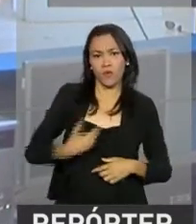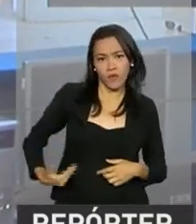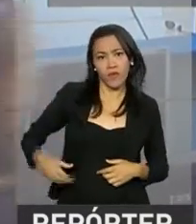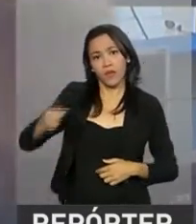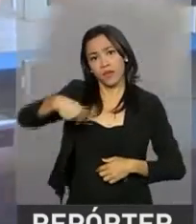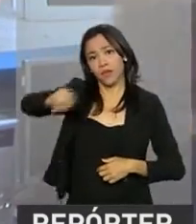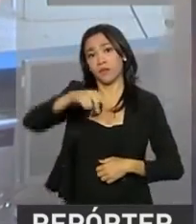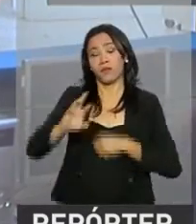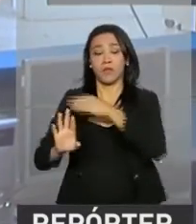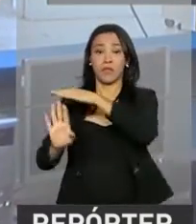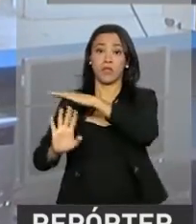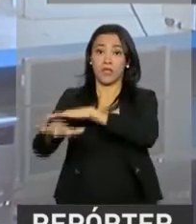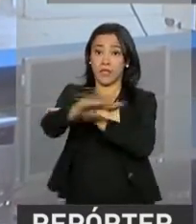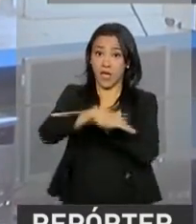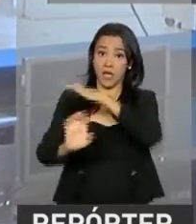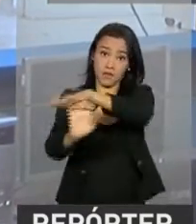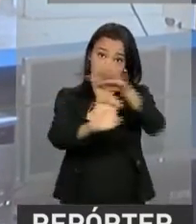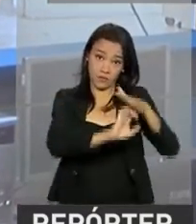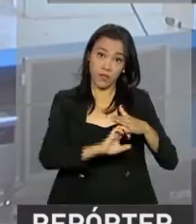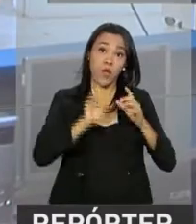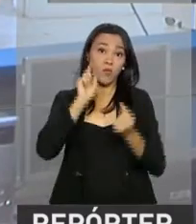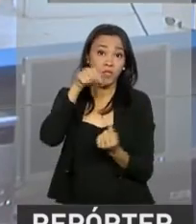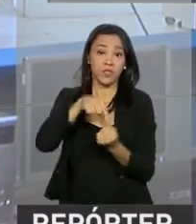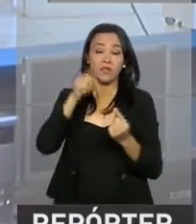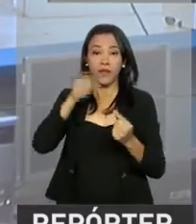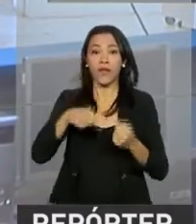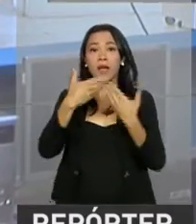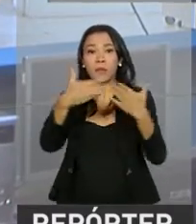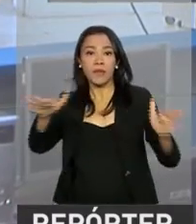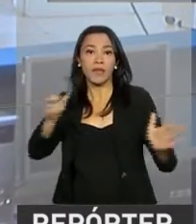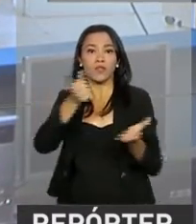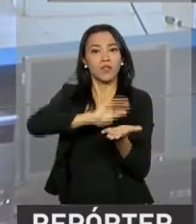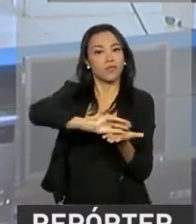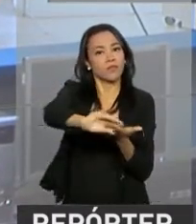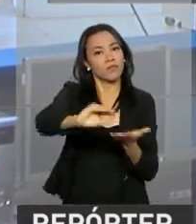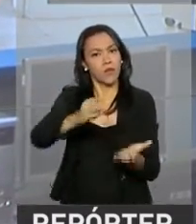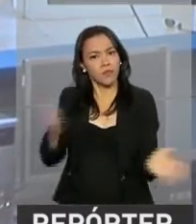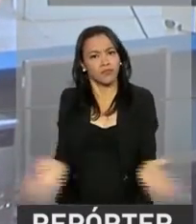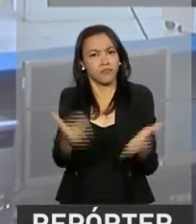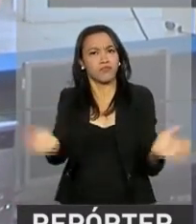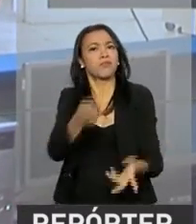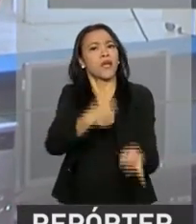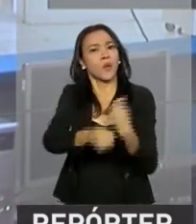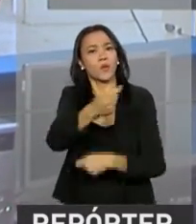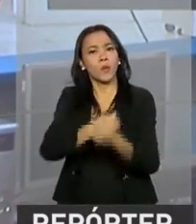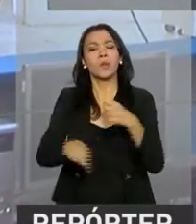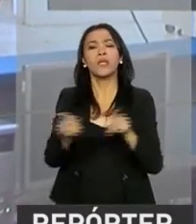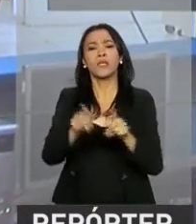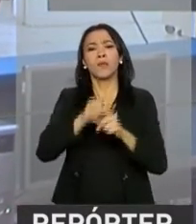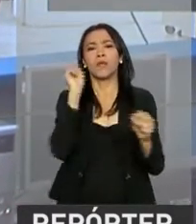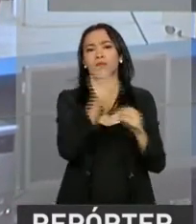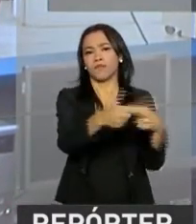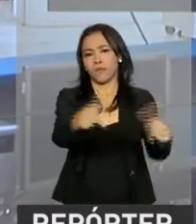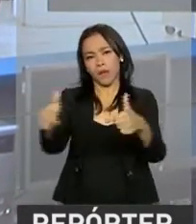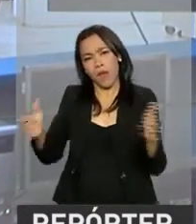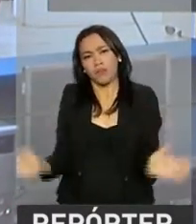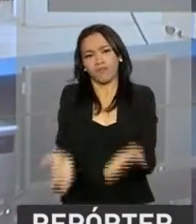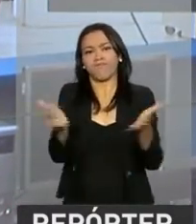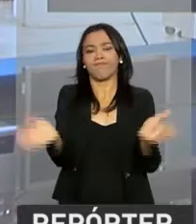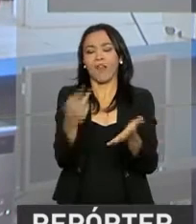representantes do mercado a intenção é ampliar os investimentos para reaquecer a economia e estimular a criação de empregos